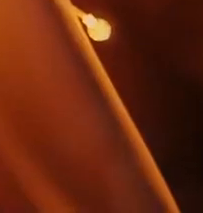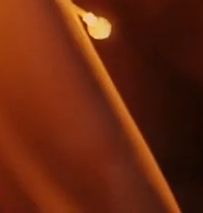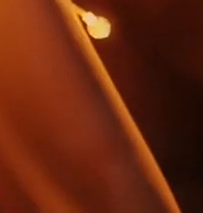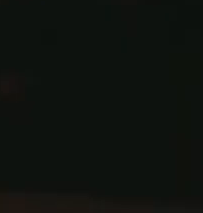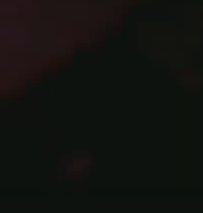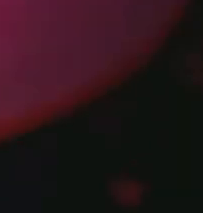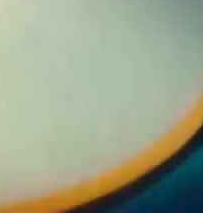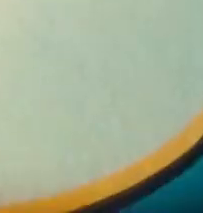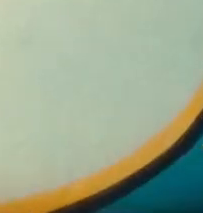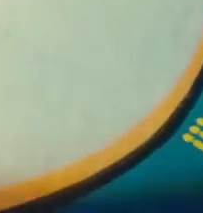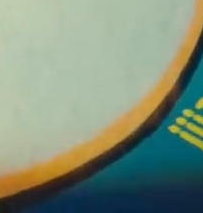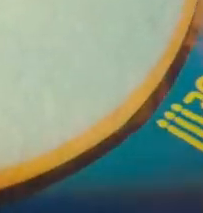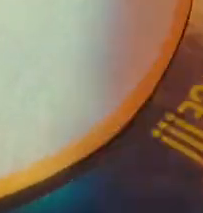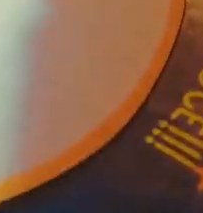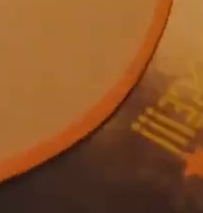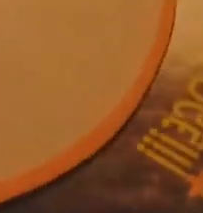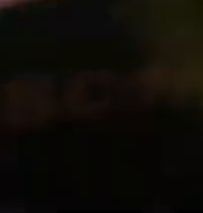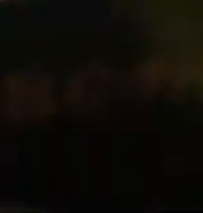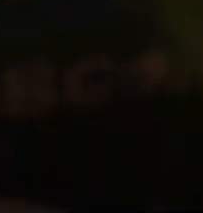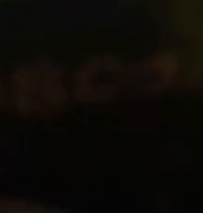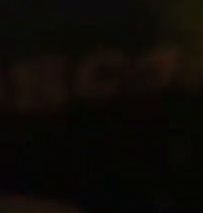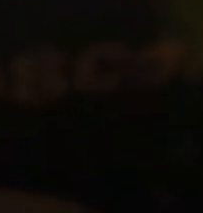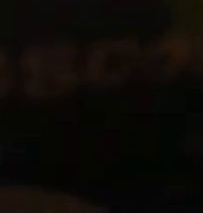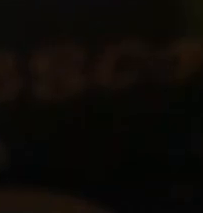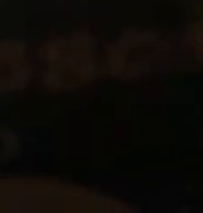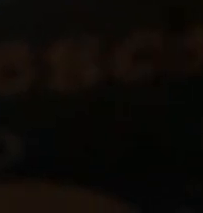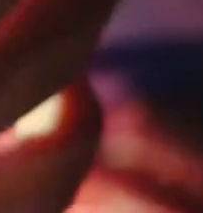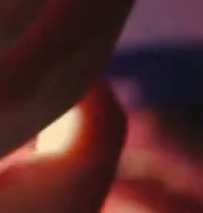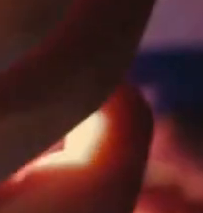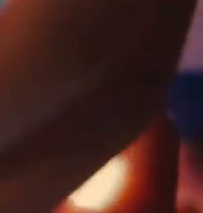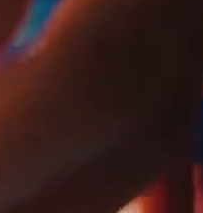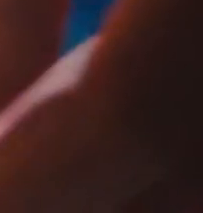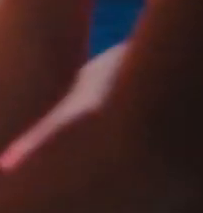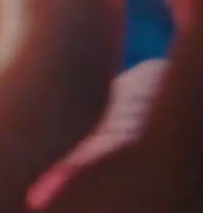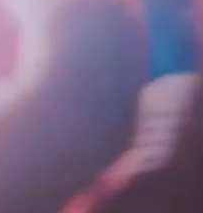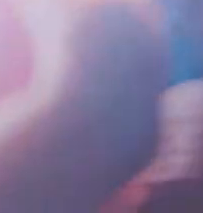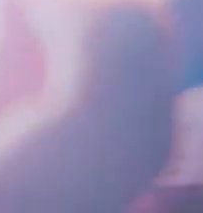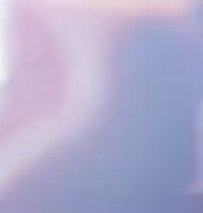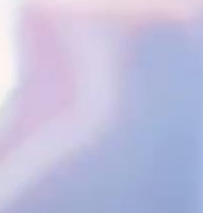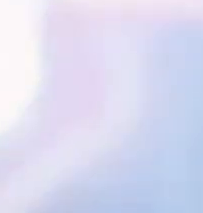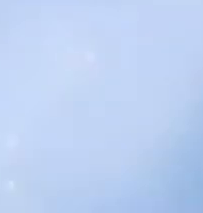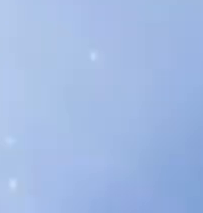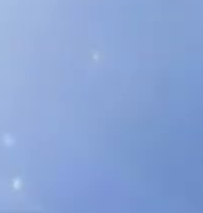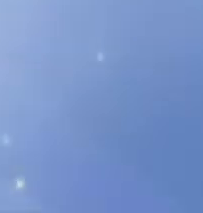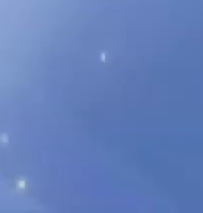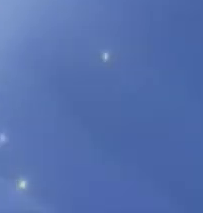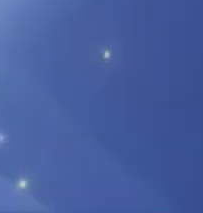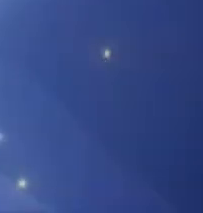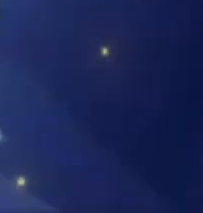movido pela criatividade um astronauta viajava por um universo de histórias